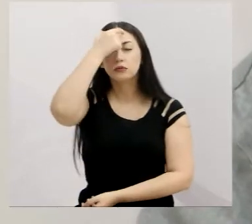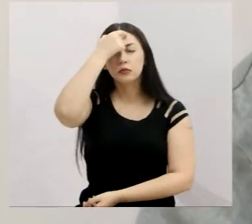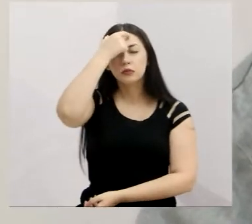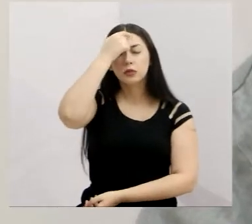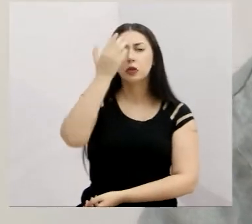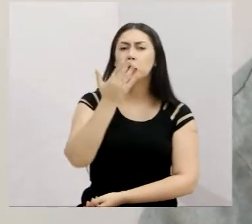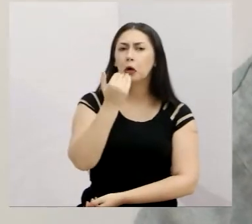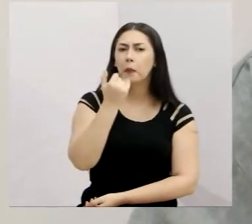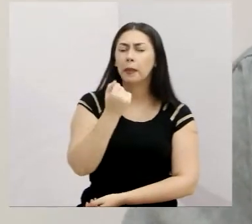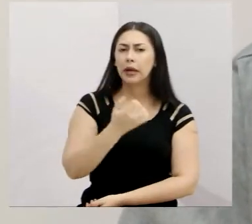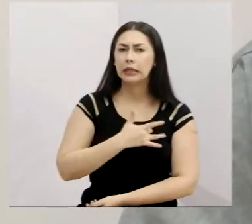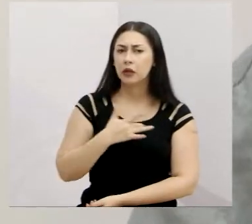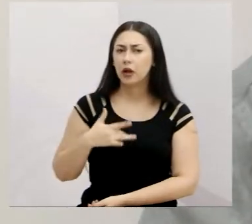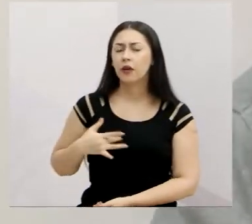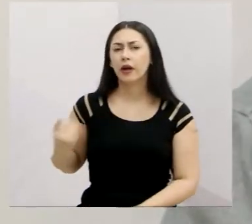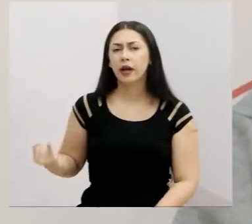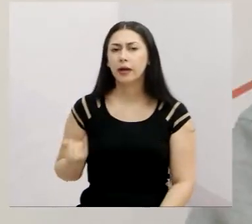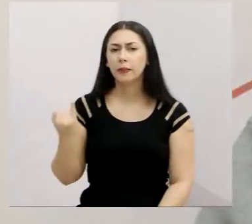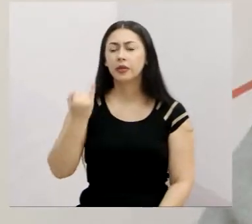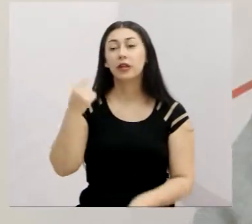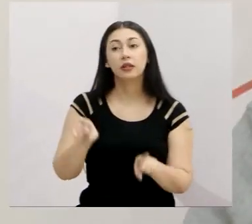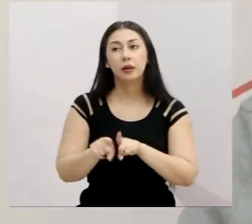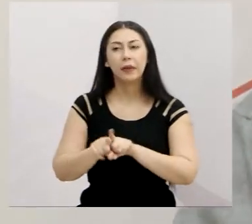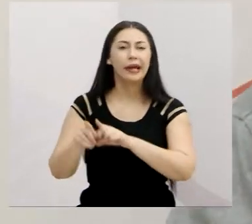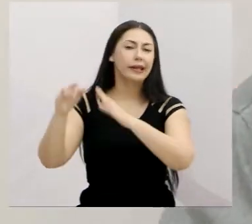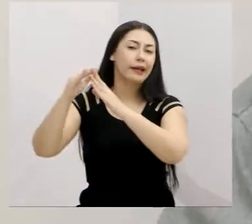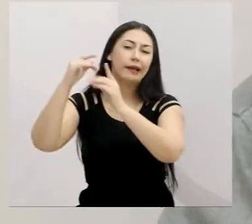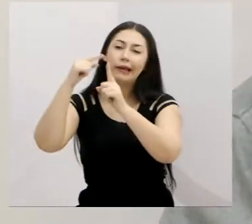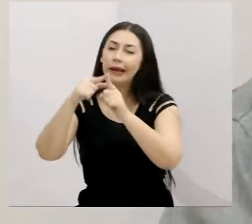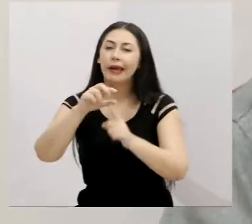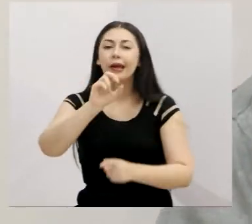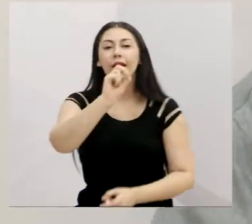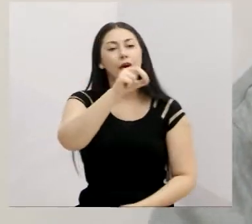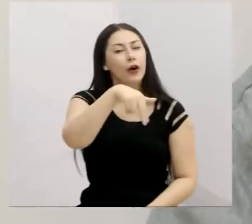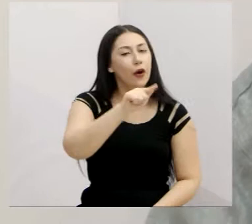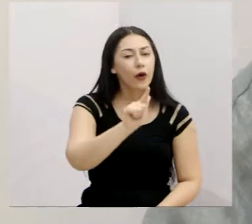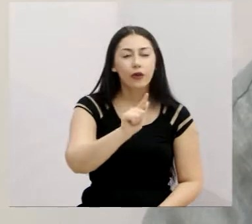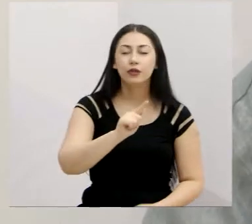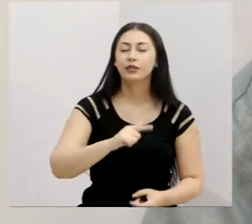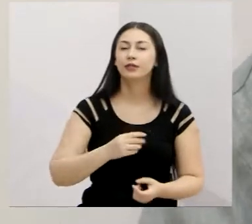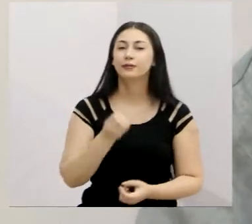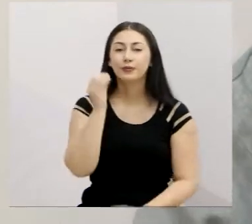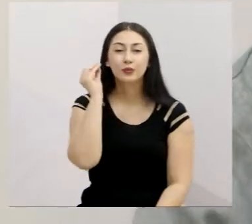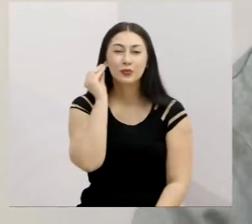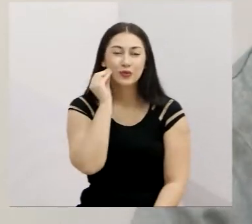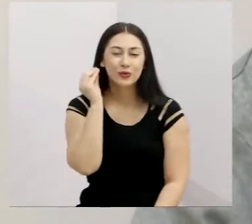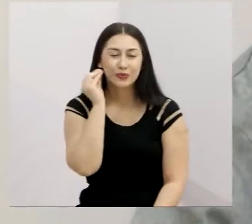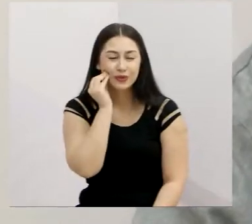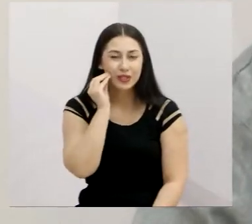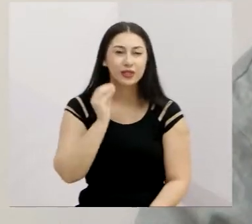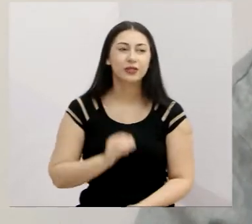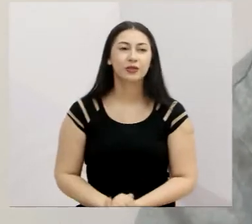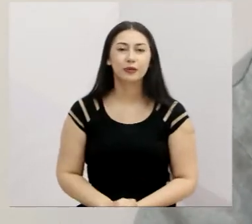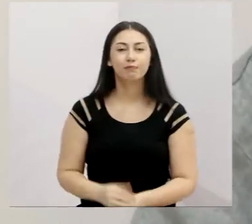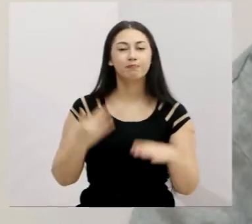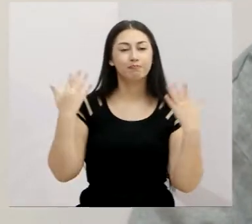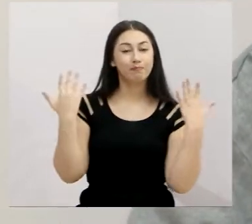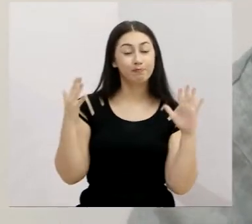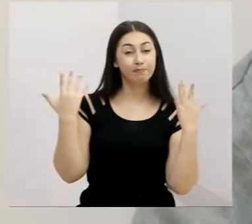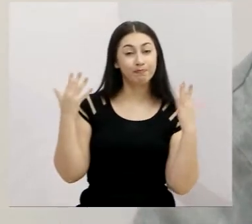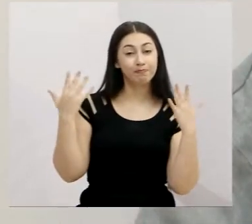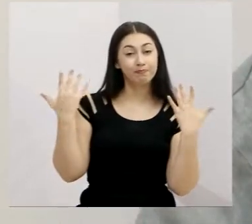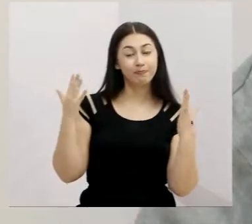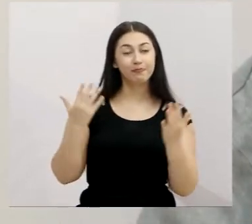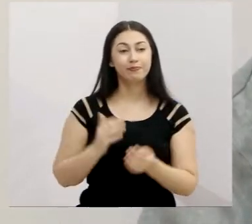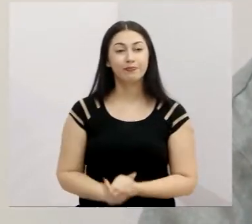de uma nutrição saudável nas igrejas nas ONGs enfim um beijo e parabéns